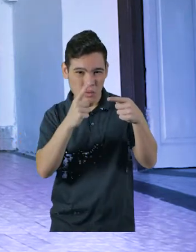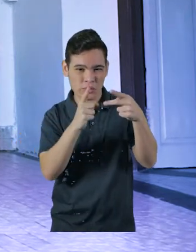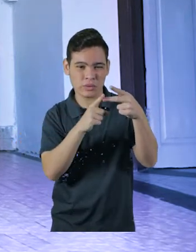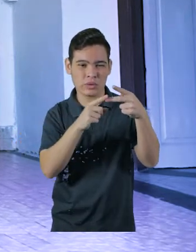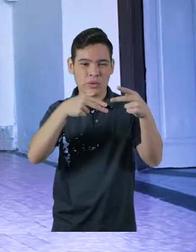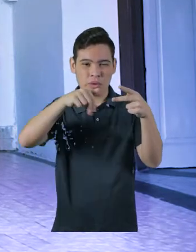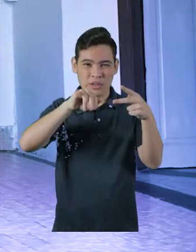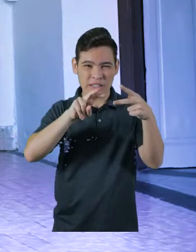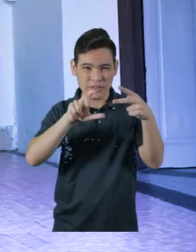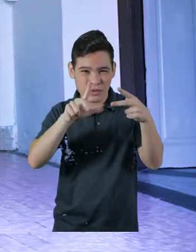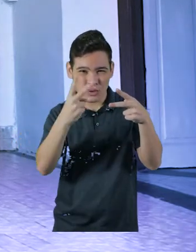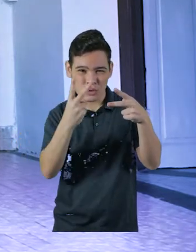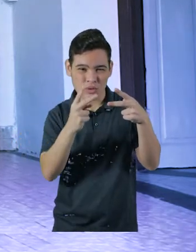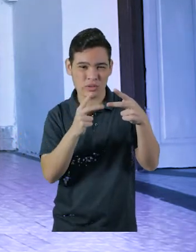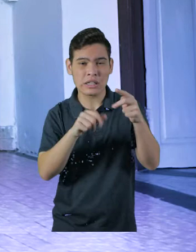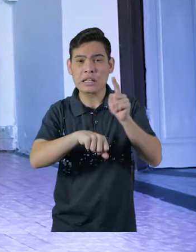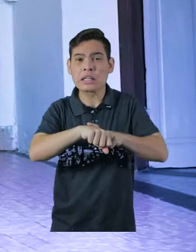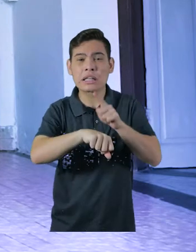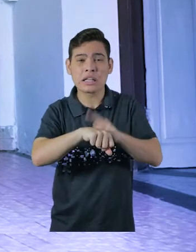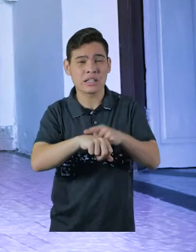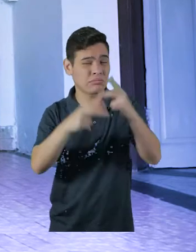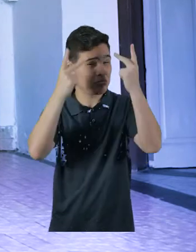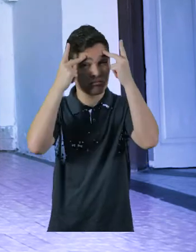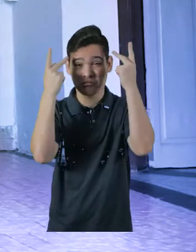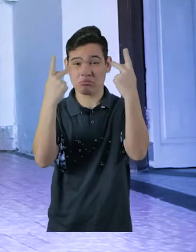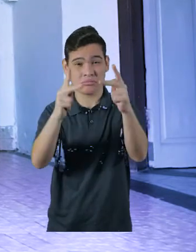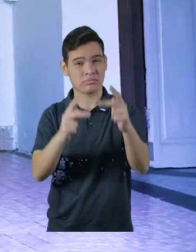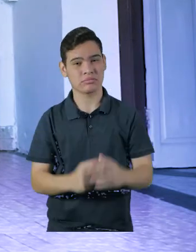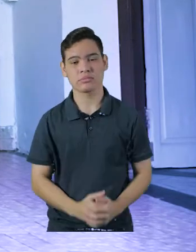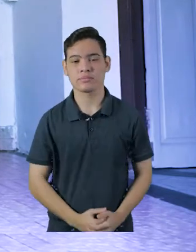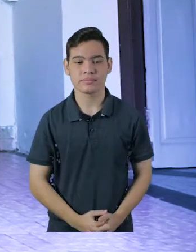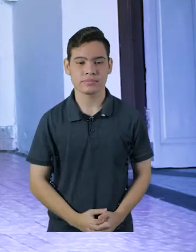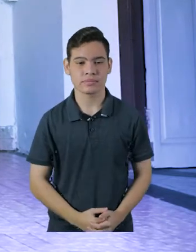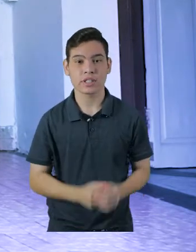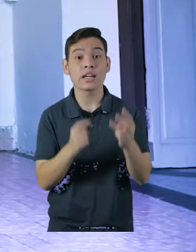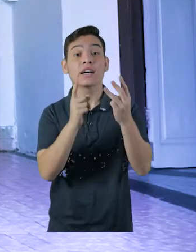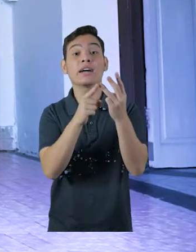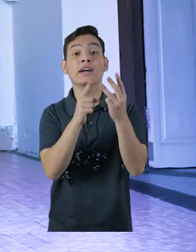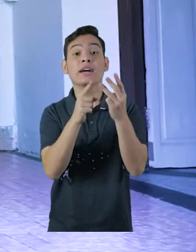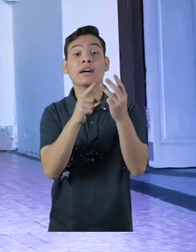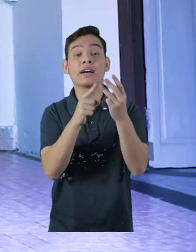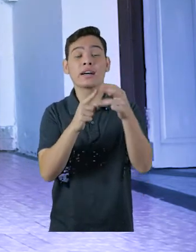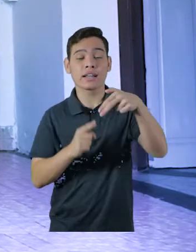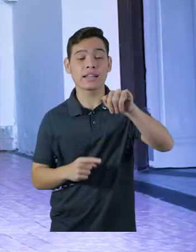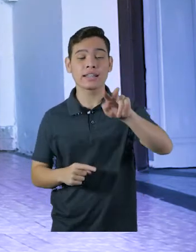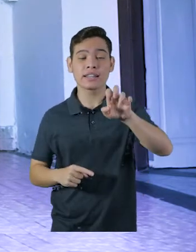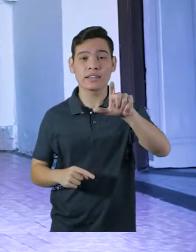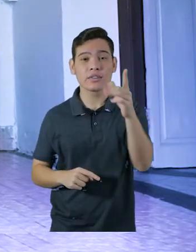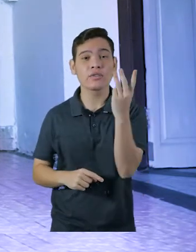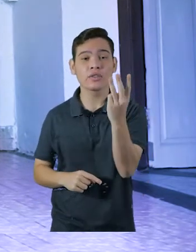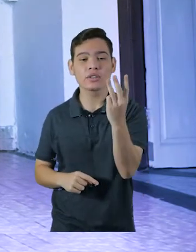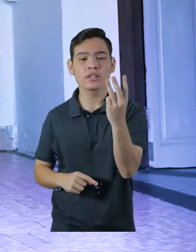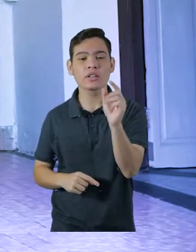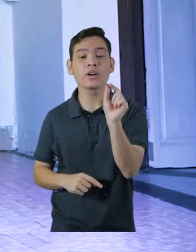você pode ficar o tempo que você quiser. O terceiro nível, né, a terceira